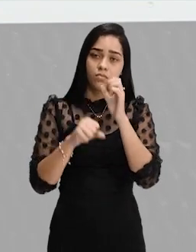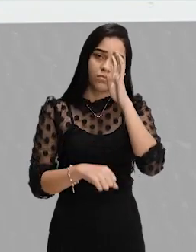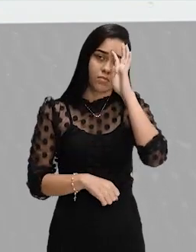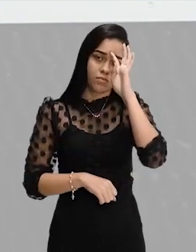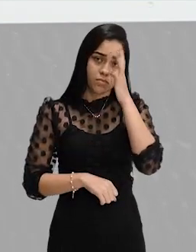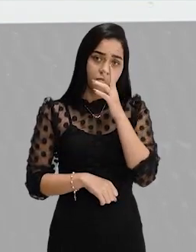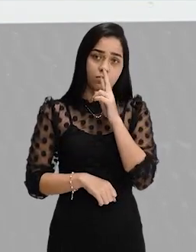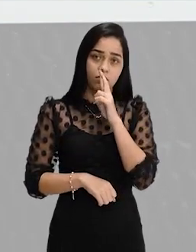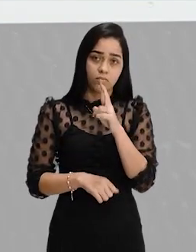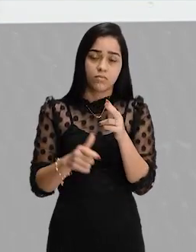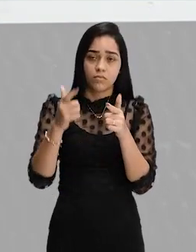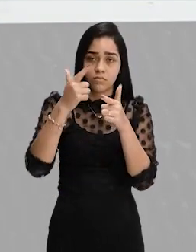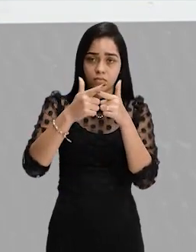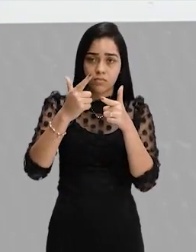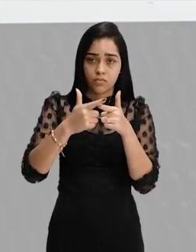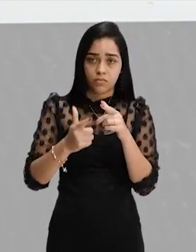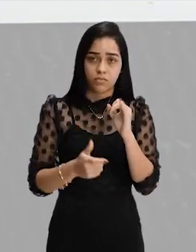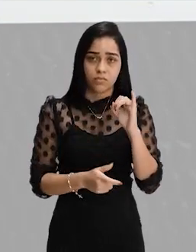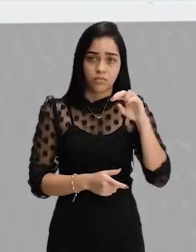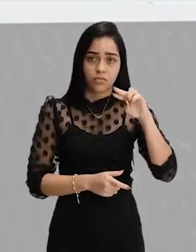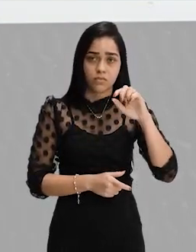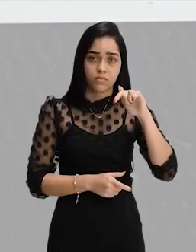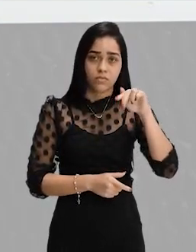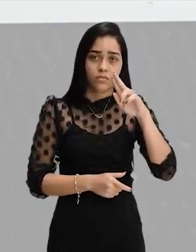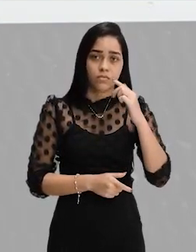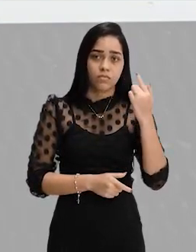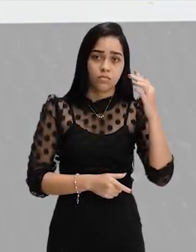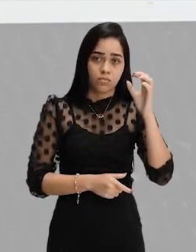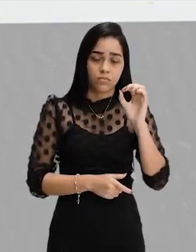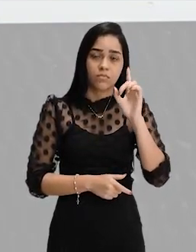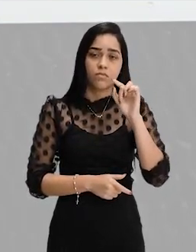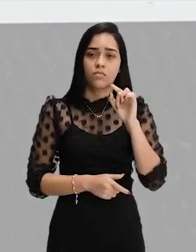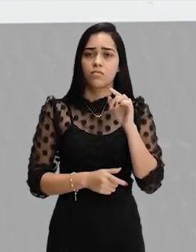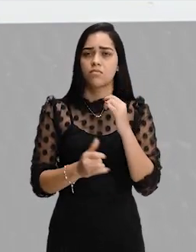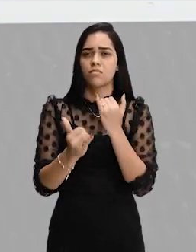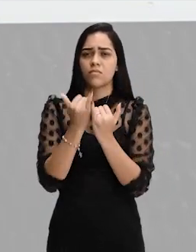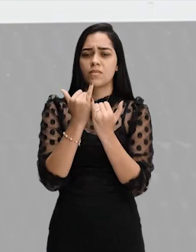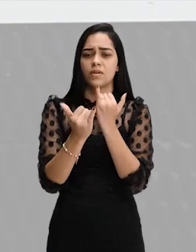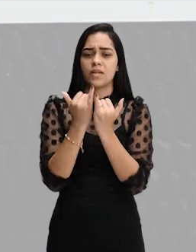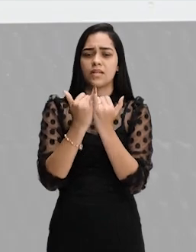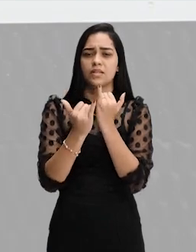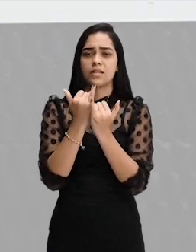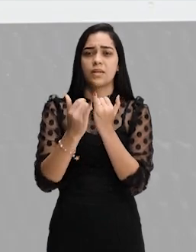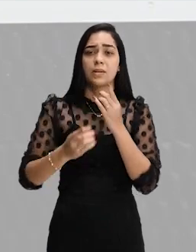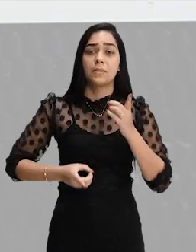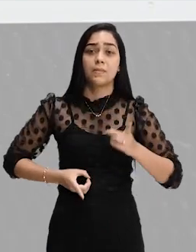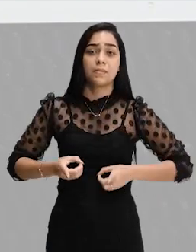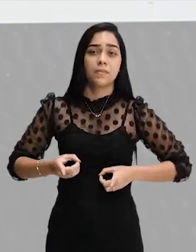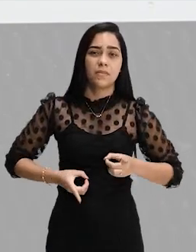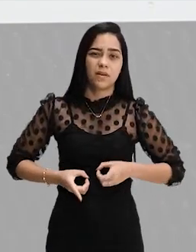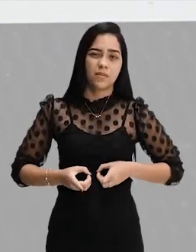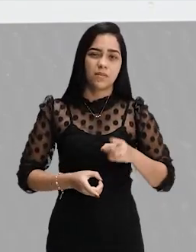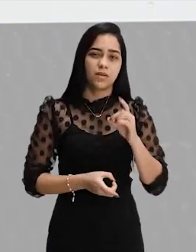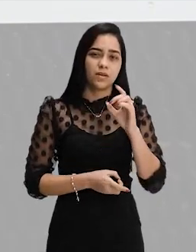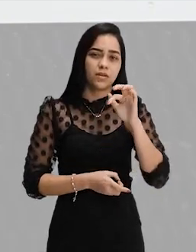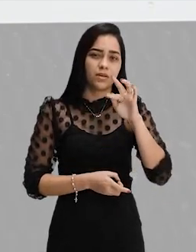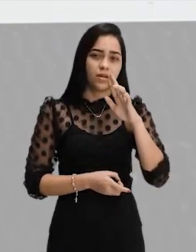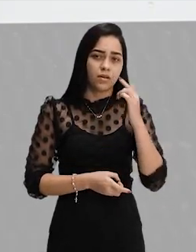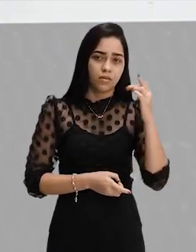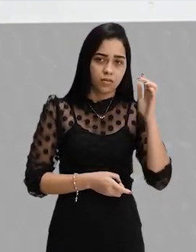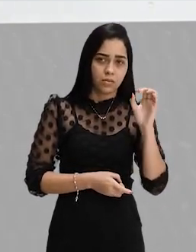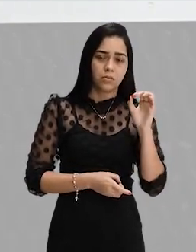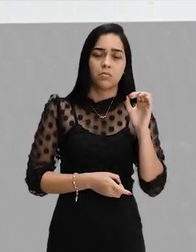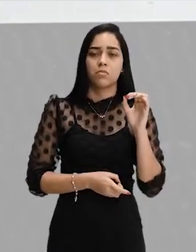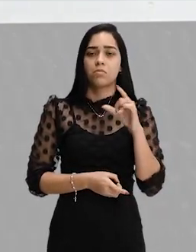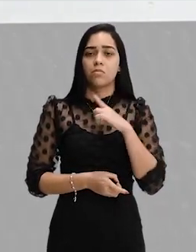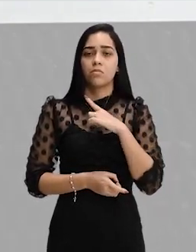as inequações. Tá? A inequação, pessoal, ela é a prima da equação, vamos dizer assim. Só que uma equação ela é uma igualdade, né? O que